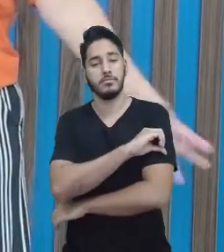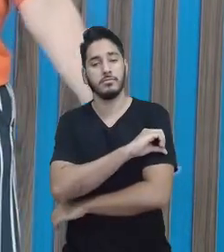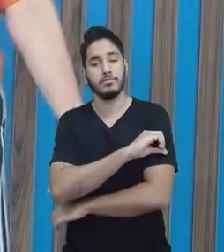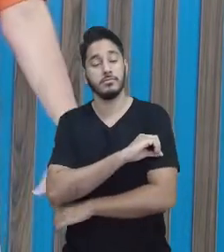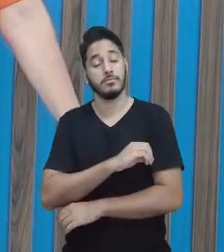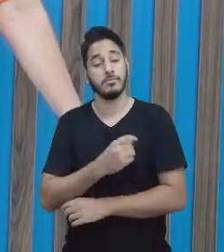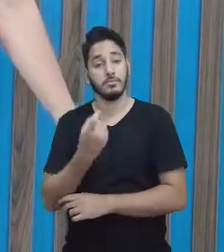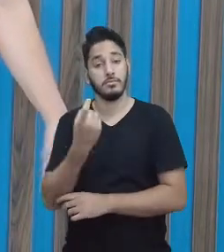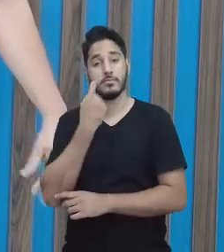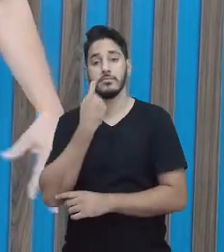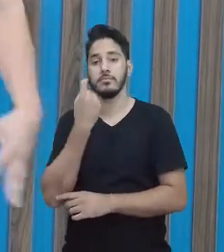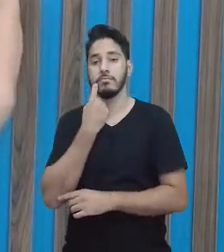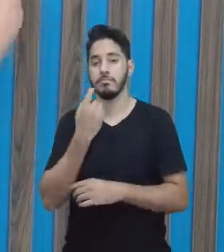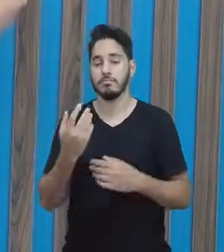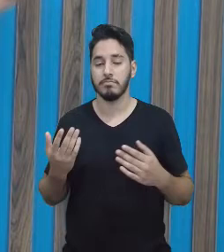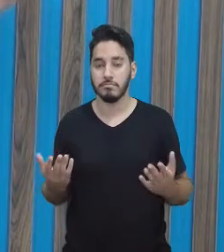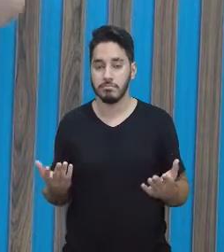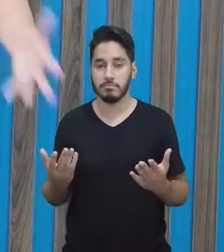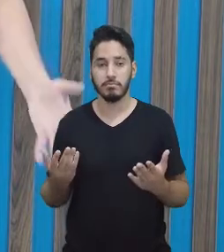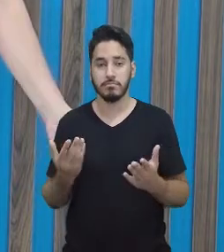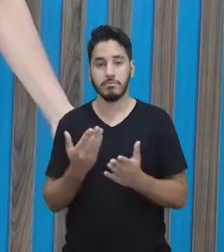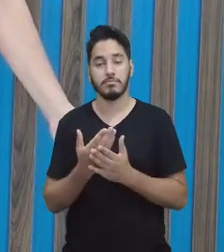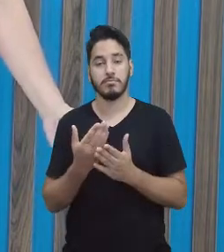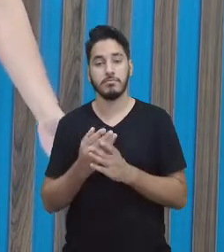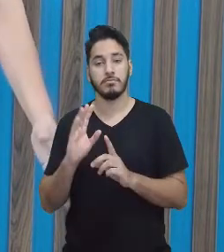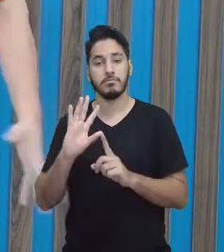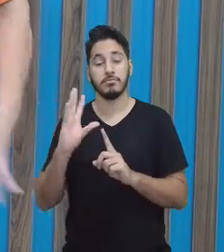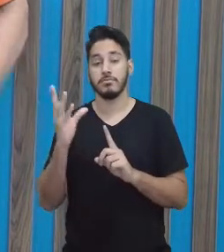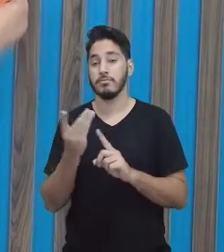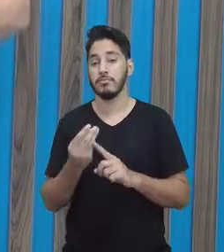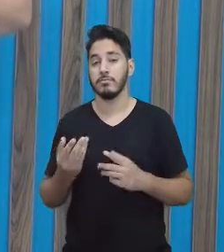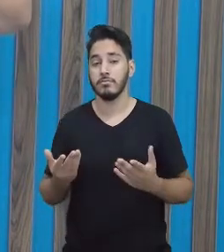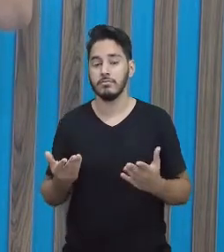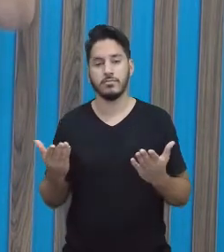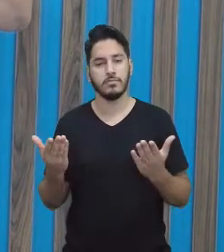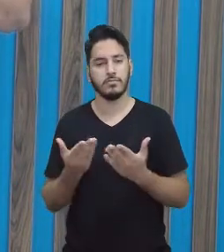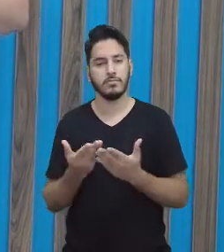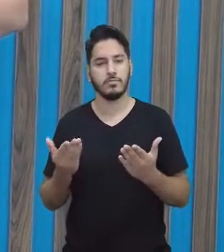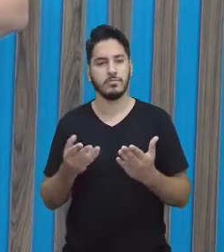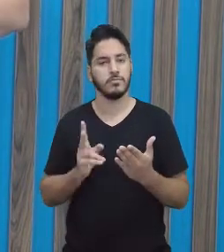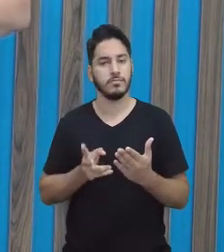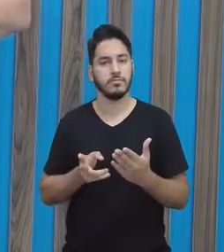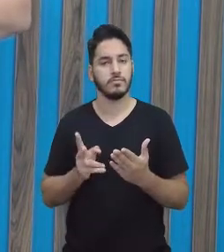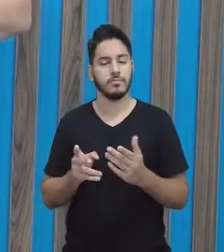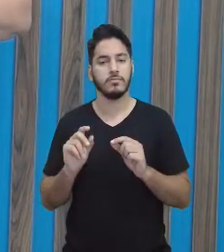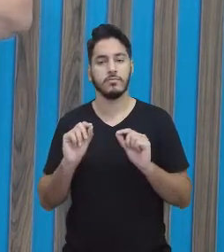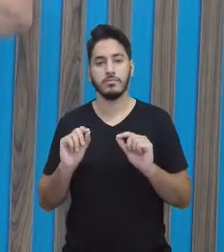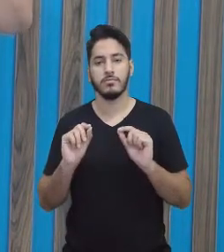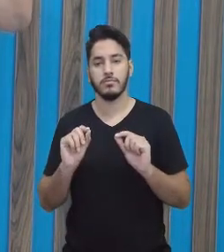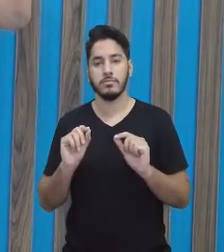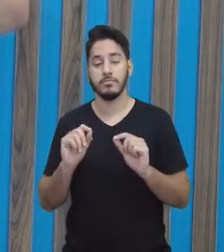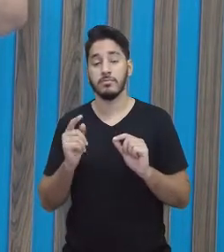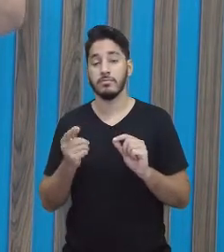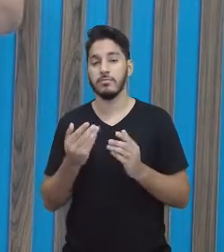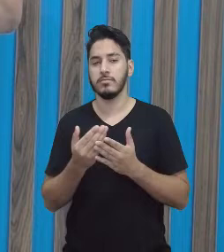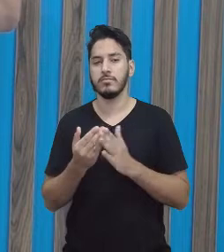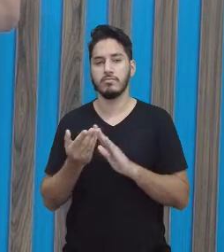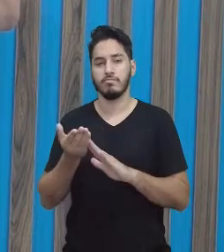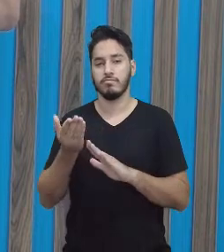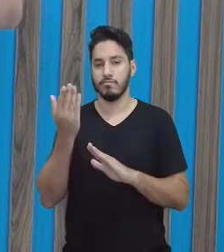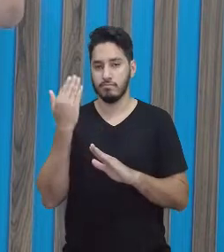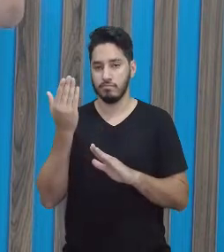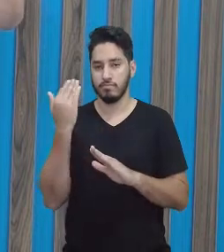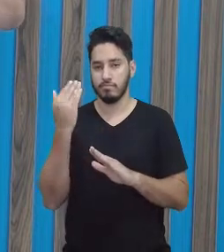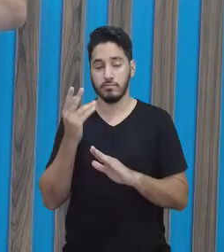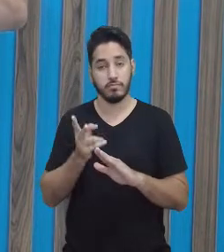mais uma sexta-feira, aula de arte. E hoje a gente vai dar continuidade à aula passada, né? A